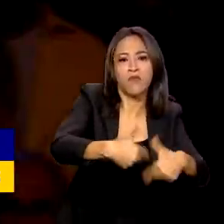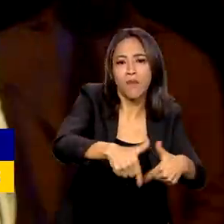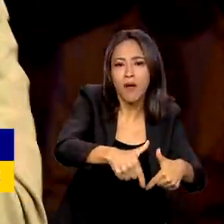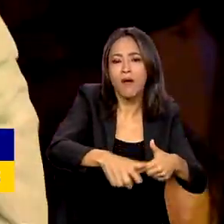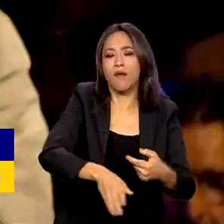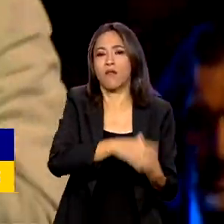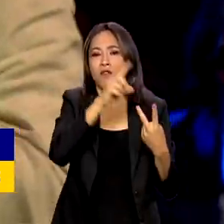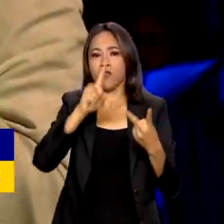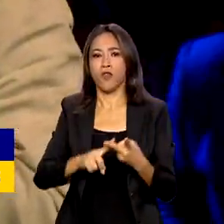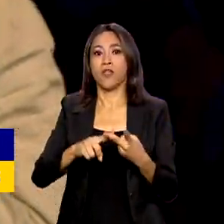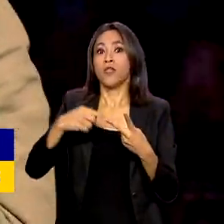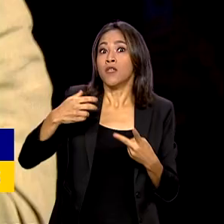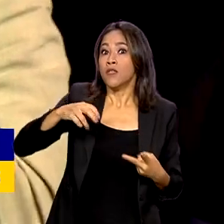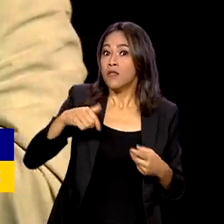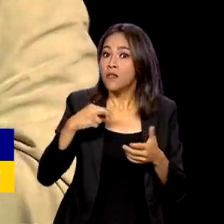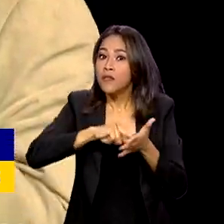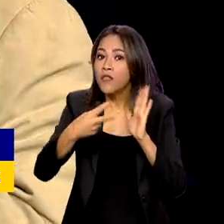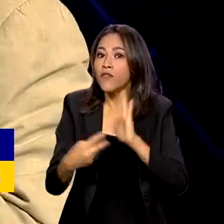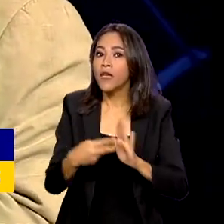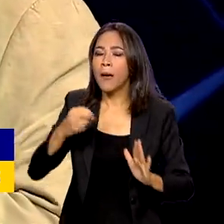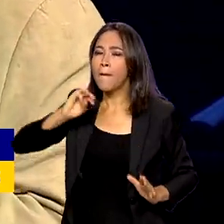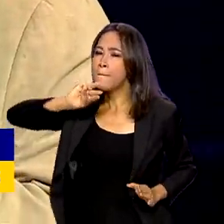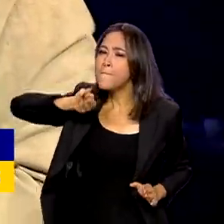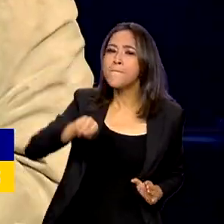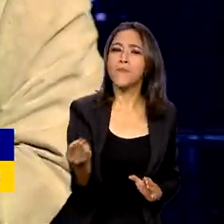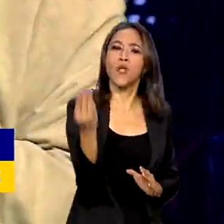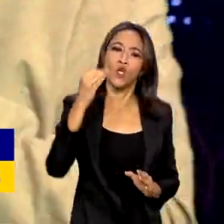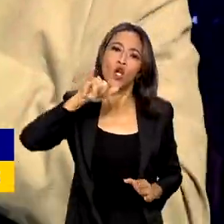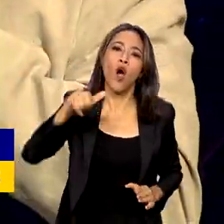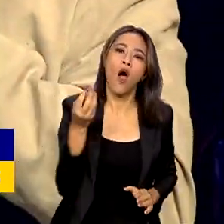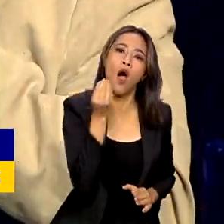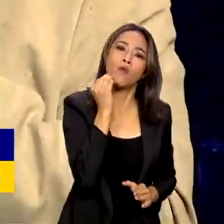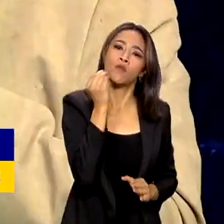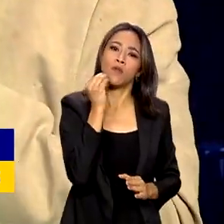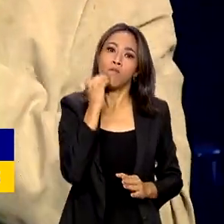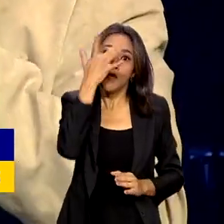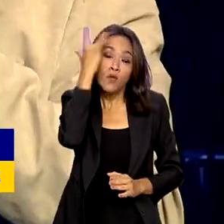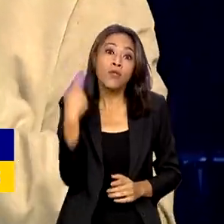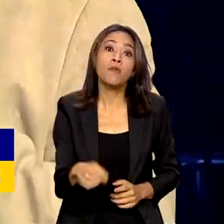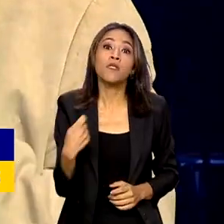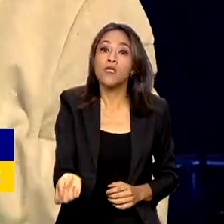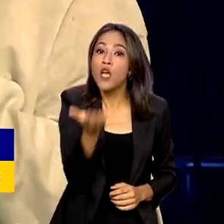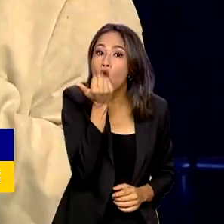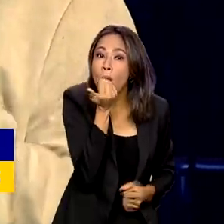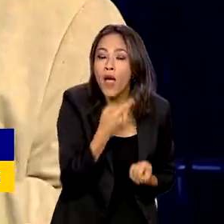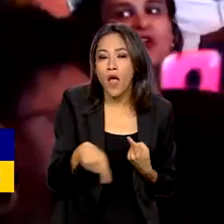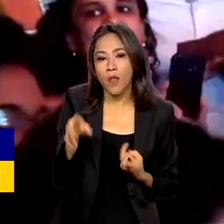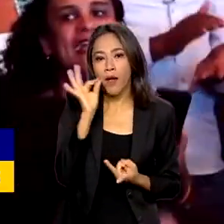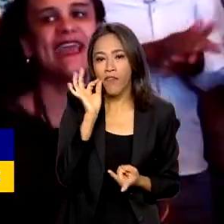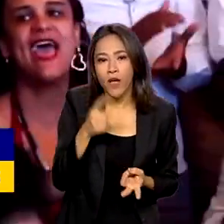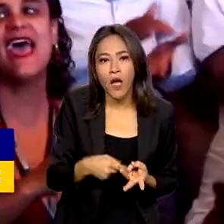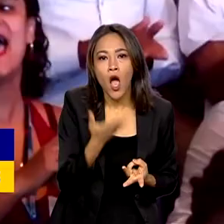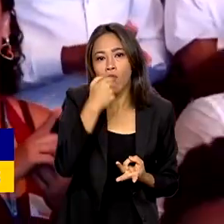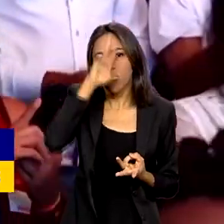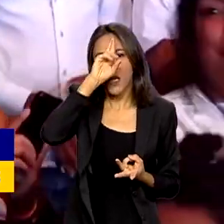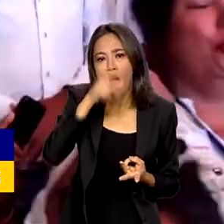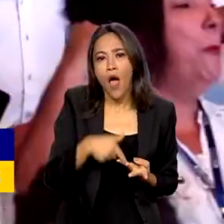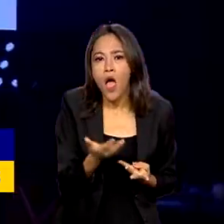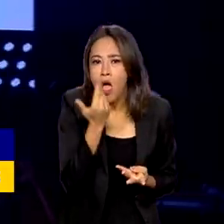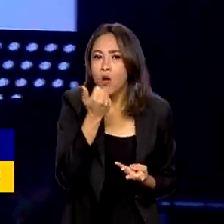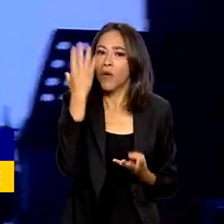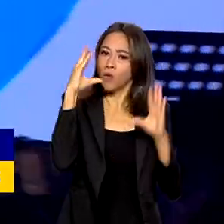significa milhões de oportunidades para a gente que precisa comer, tomar café, almoçar e